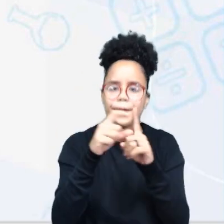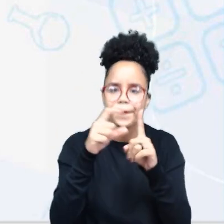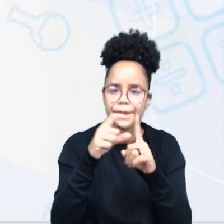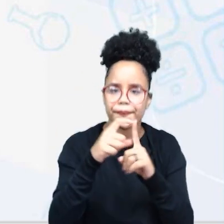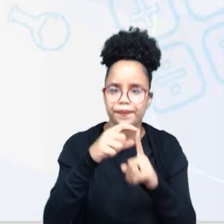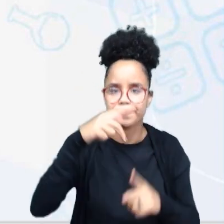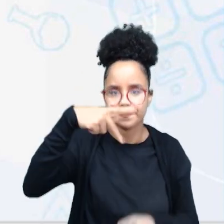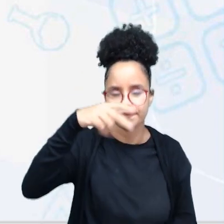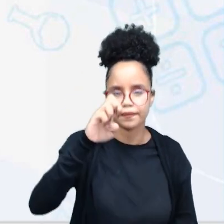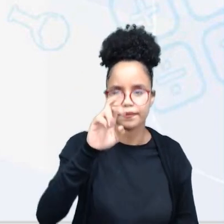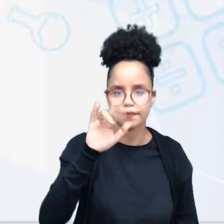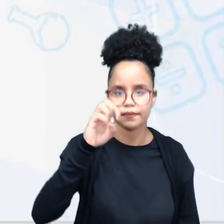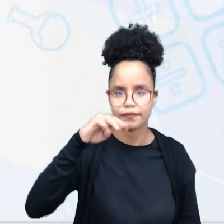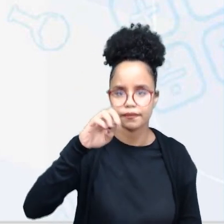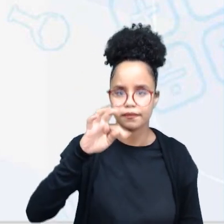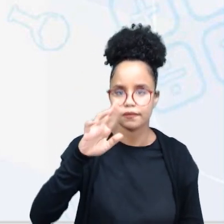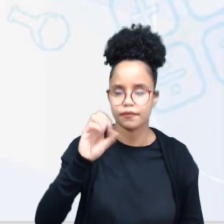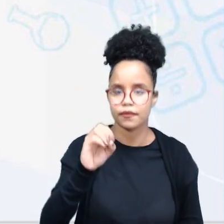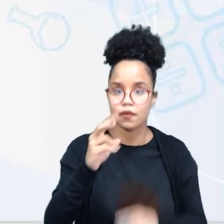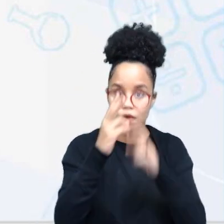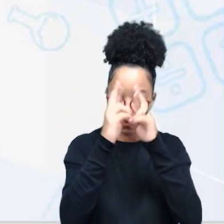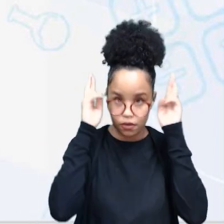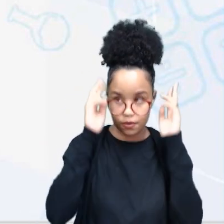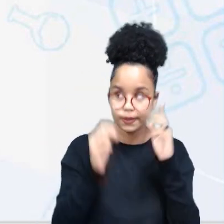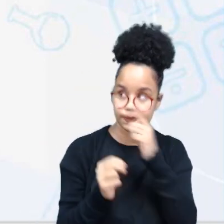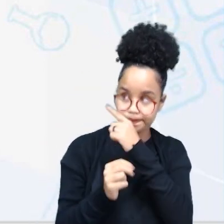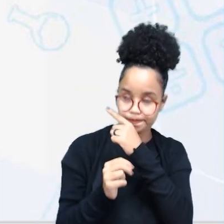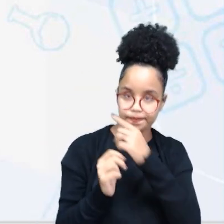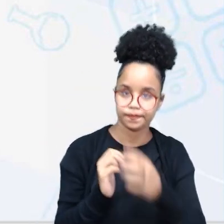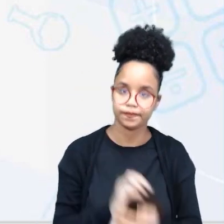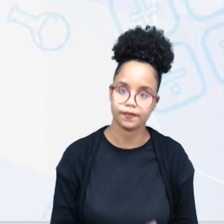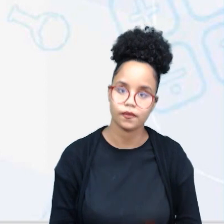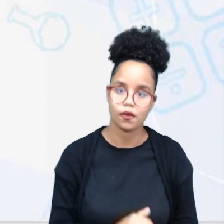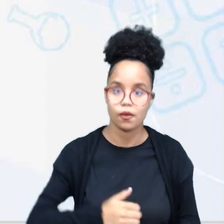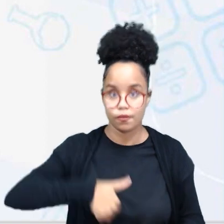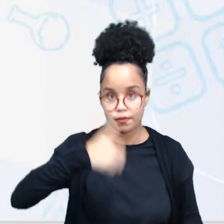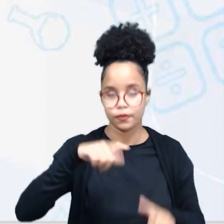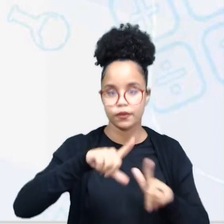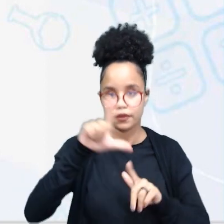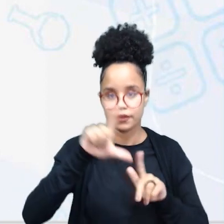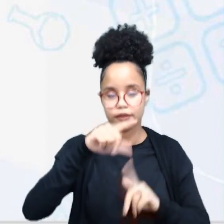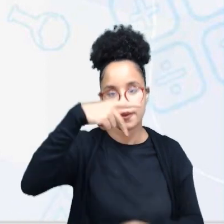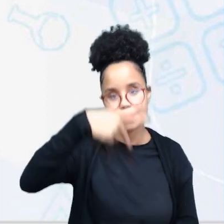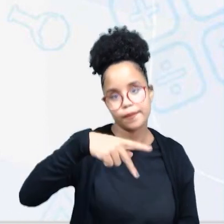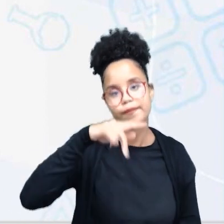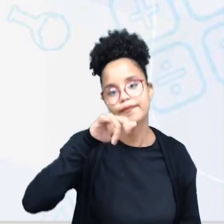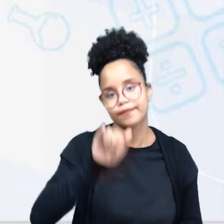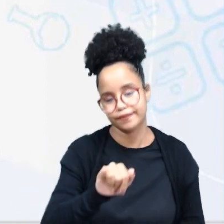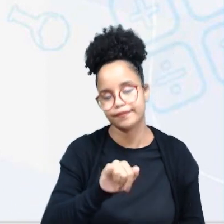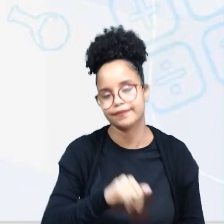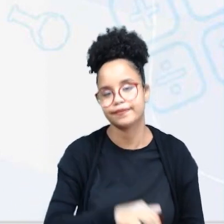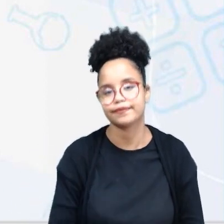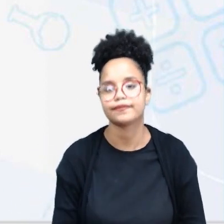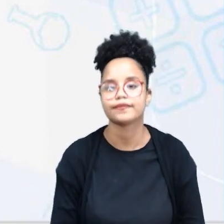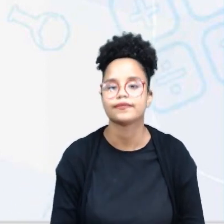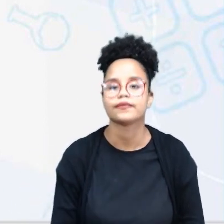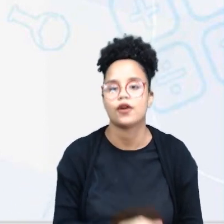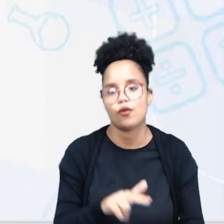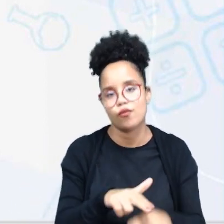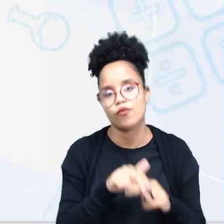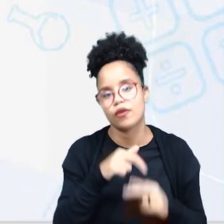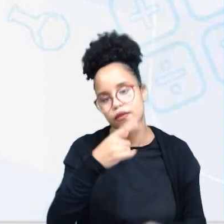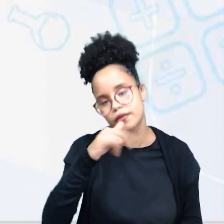palavra perímetro em grego se escreve desse forma aí e a primeira letrinha justamente culpe por isso que ficou o